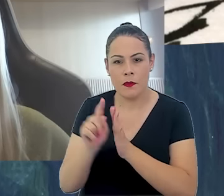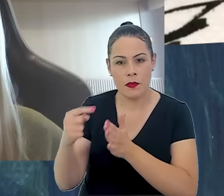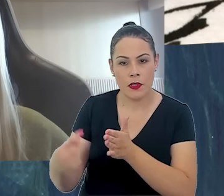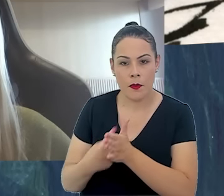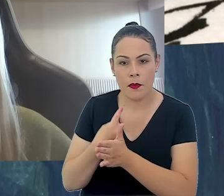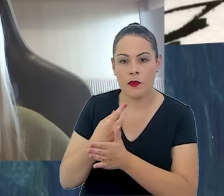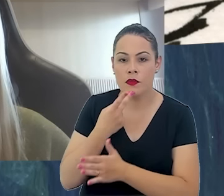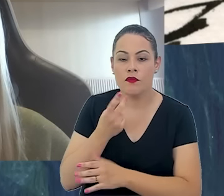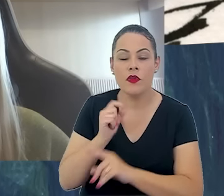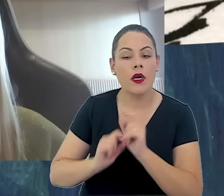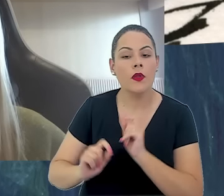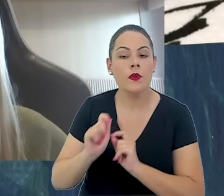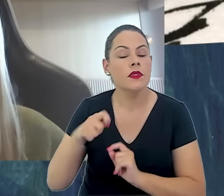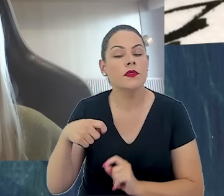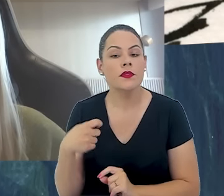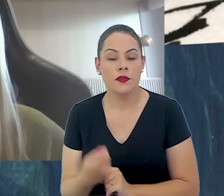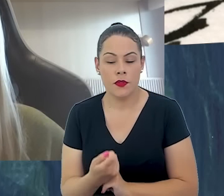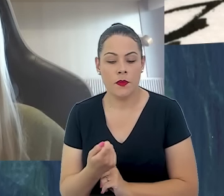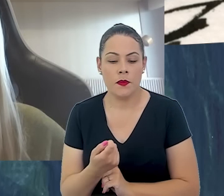que é